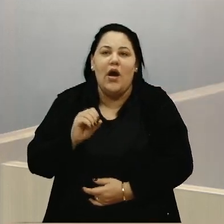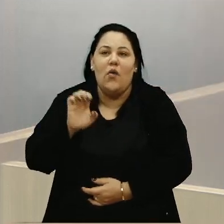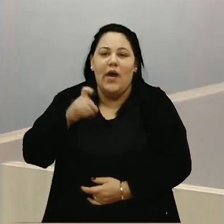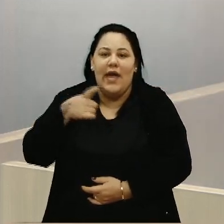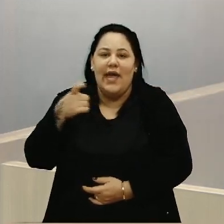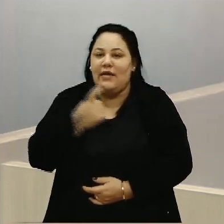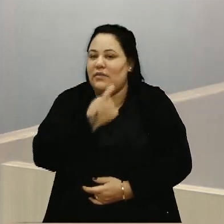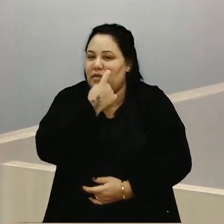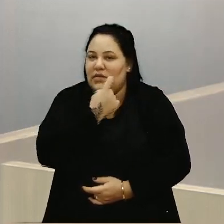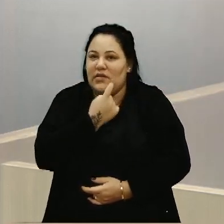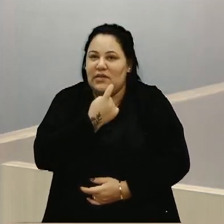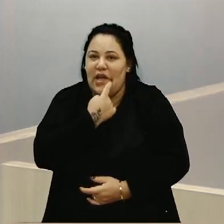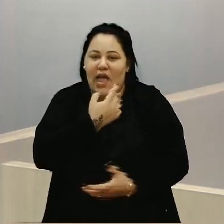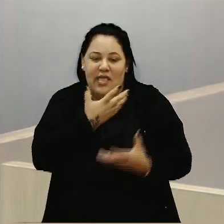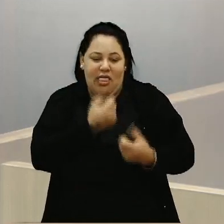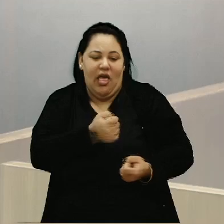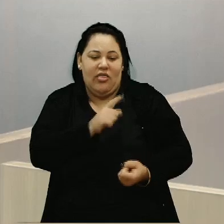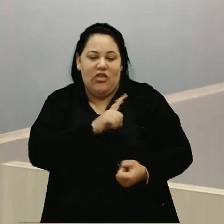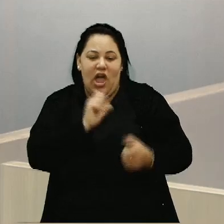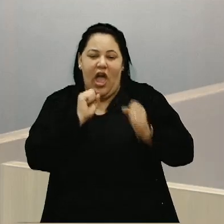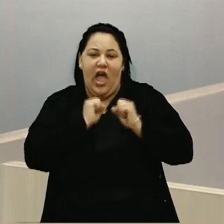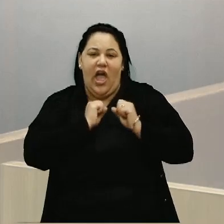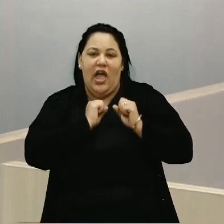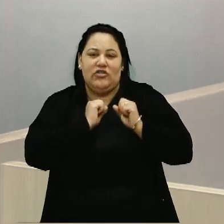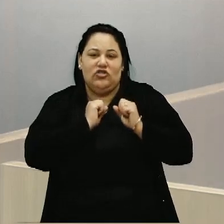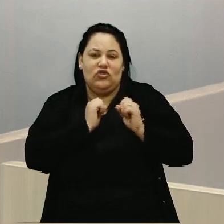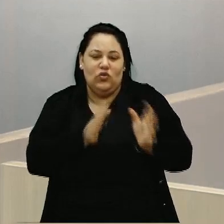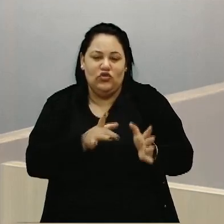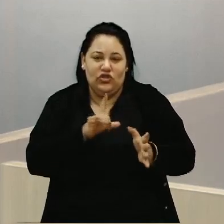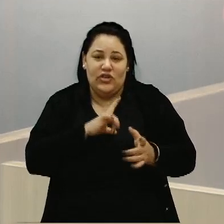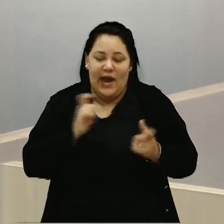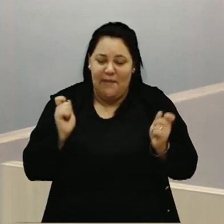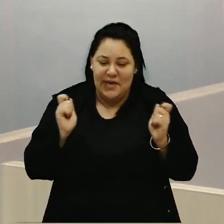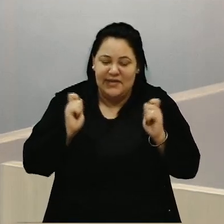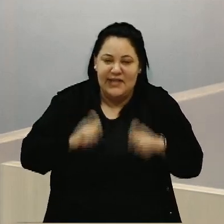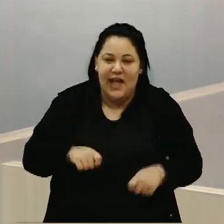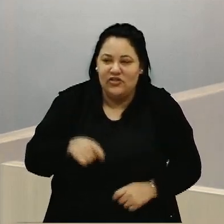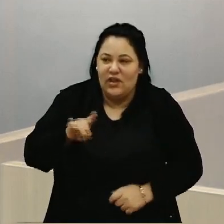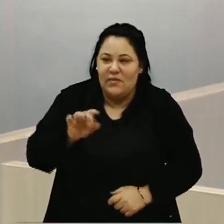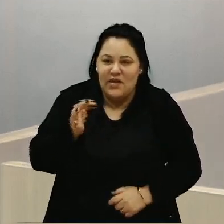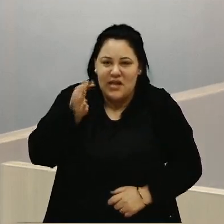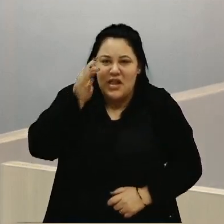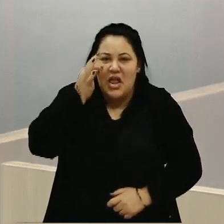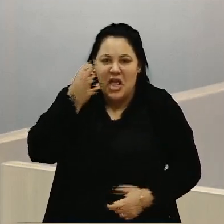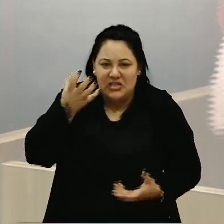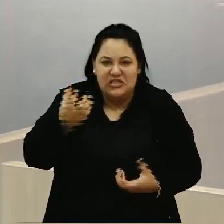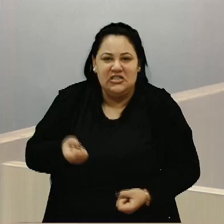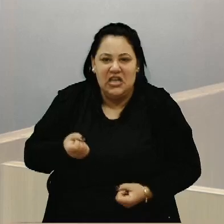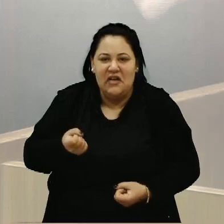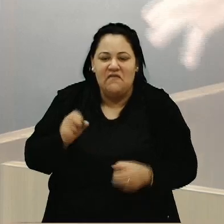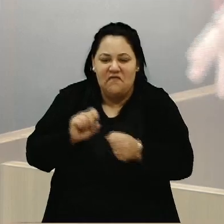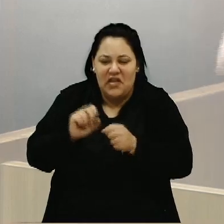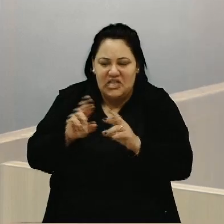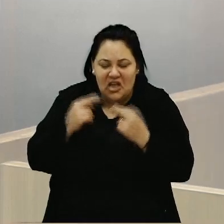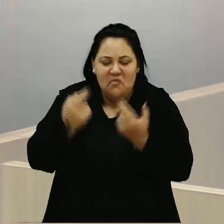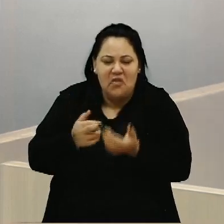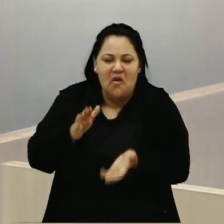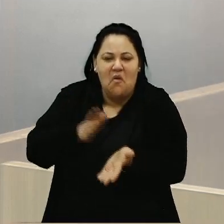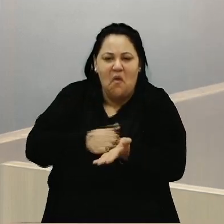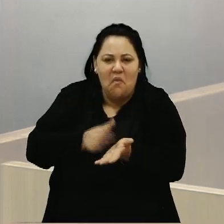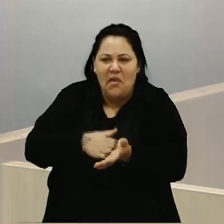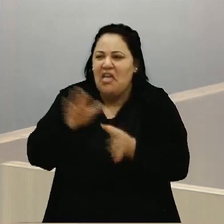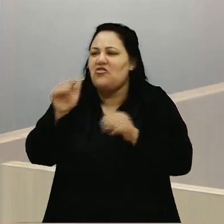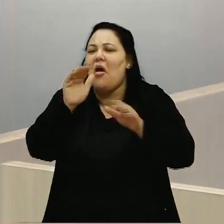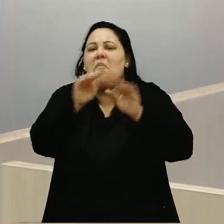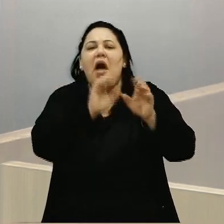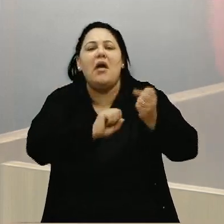matavam no peito, tinha atitude, tinha competência de ir lá matar no peito, fazer reuniões, cobrar, chamar as